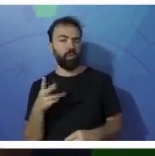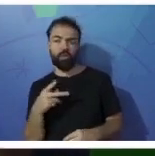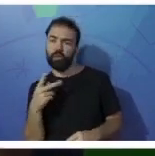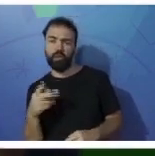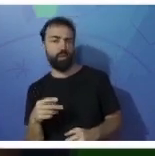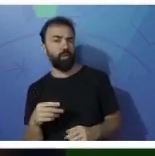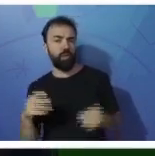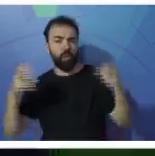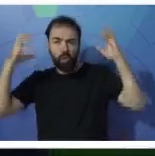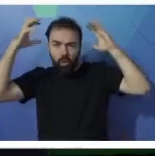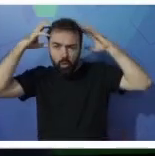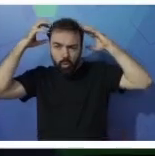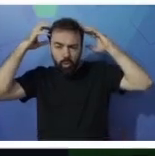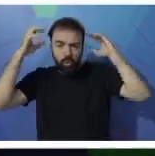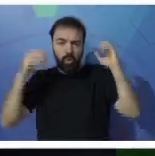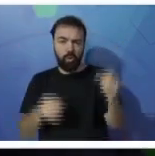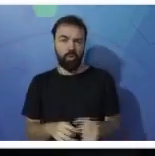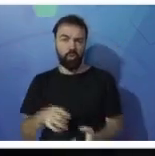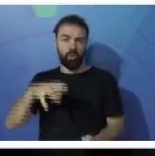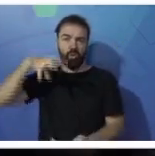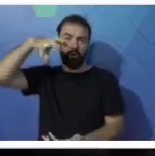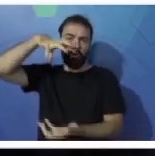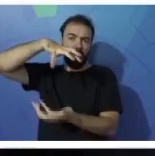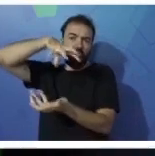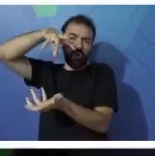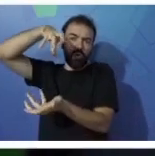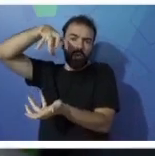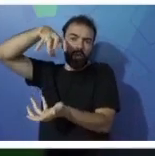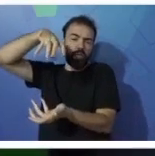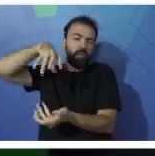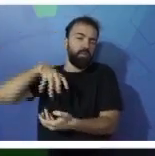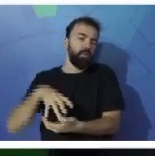teve um acidente, lembra? Ok?